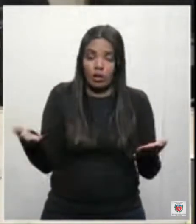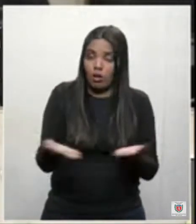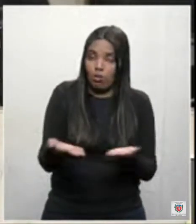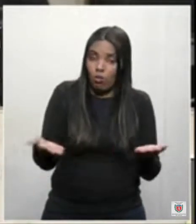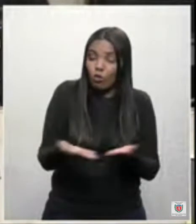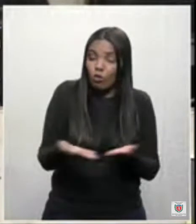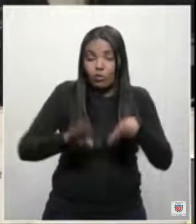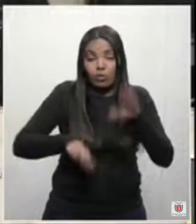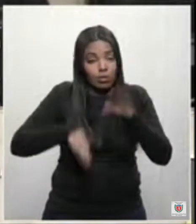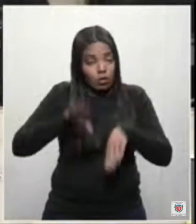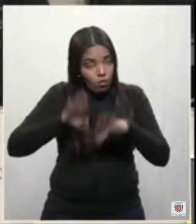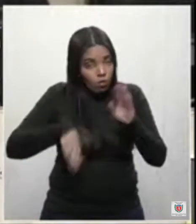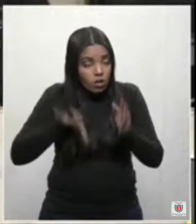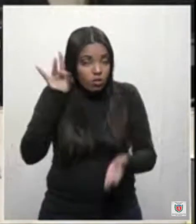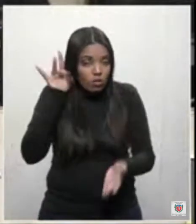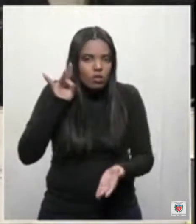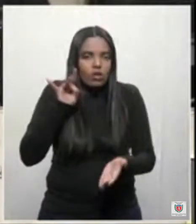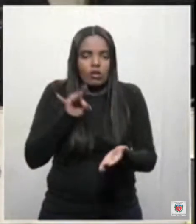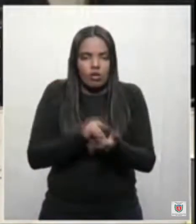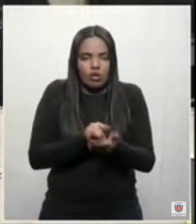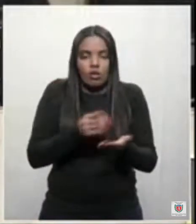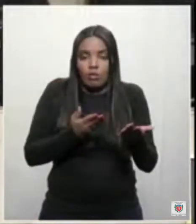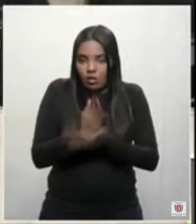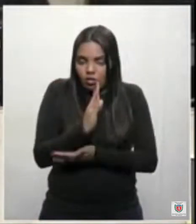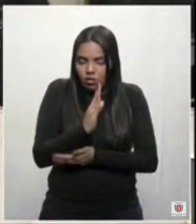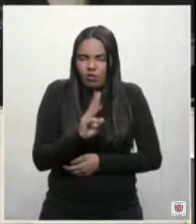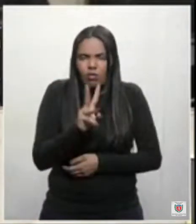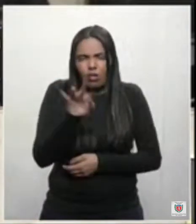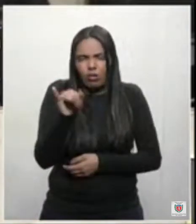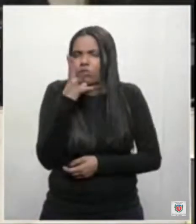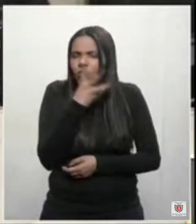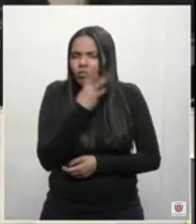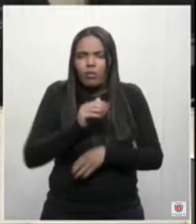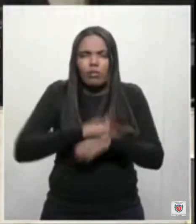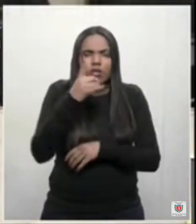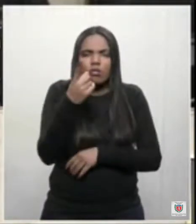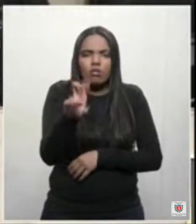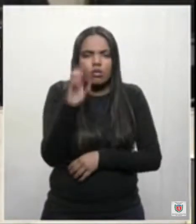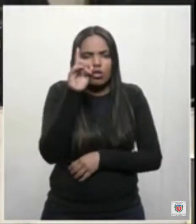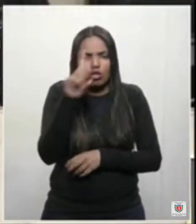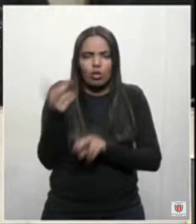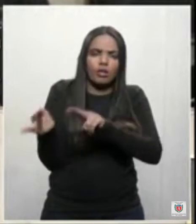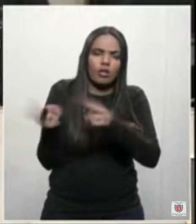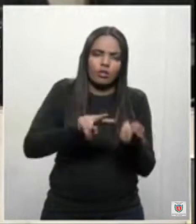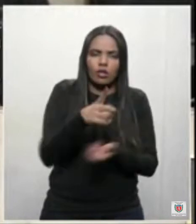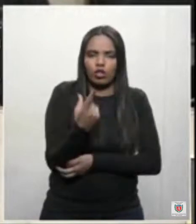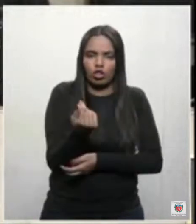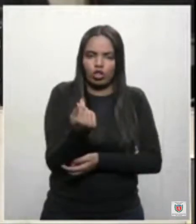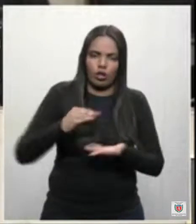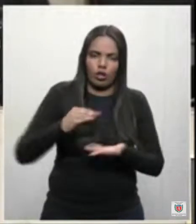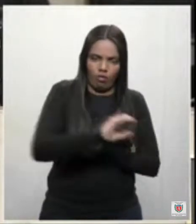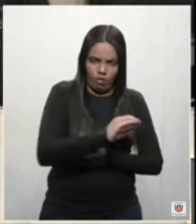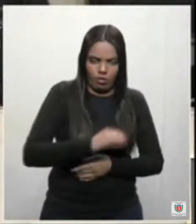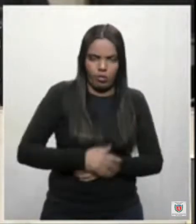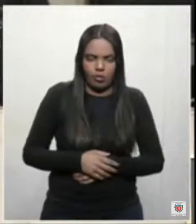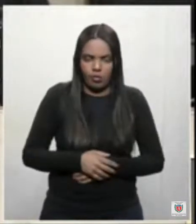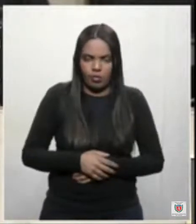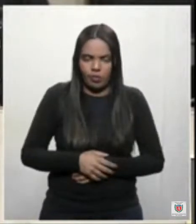talvez venha a ser aprovado e vai demorar mais 15 dias para que haja transferência